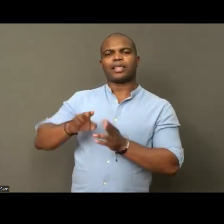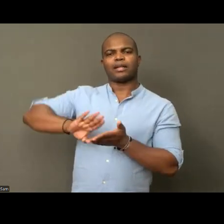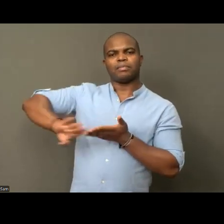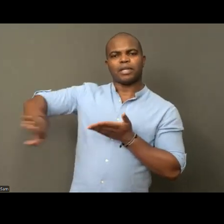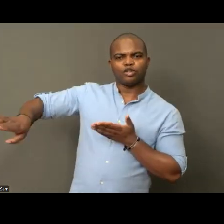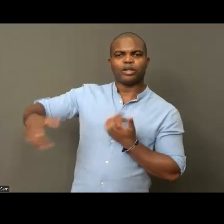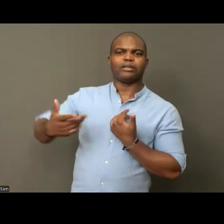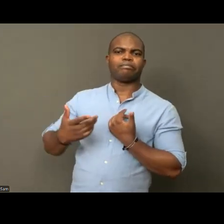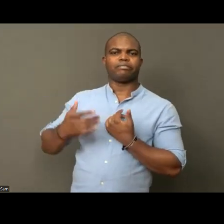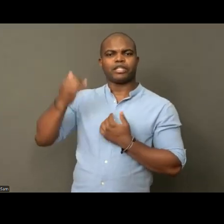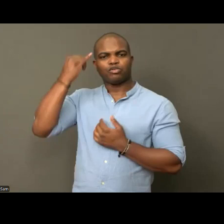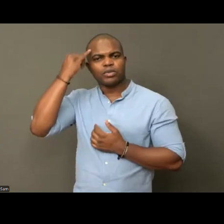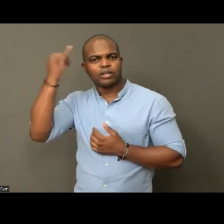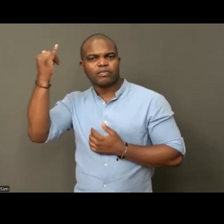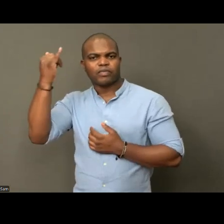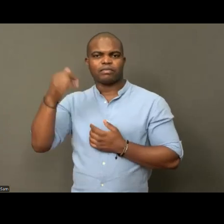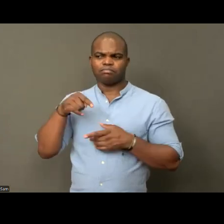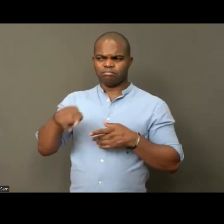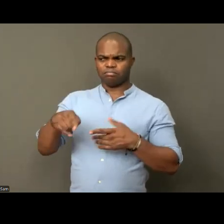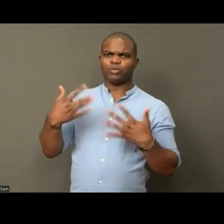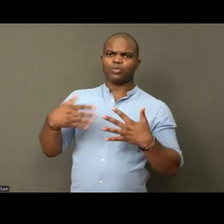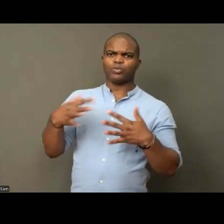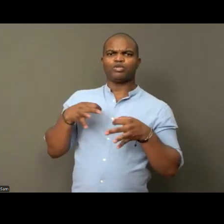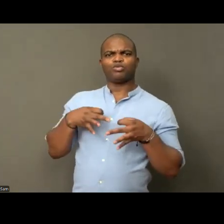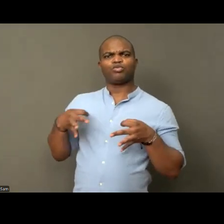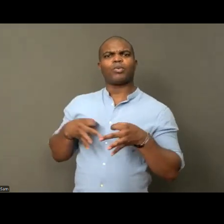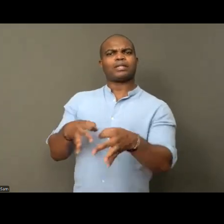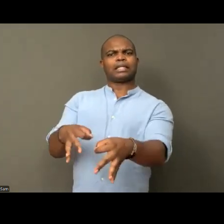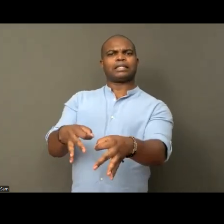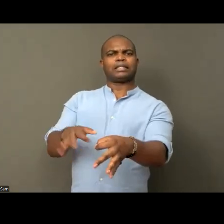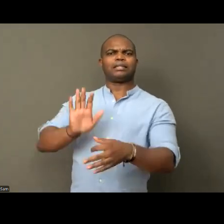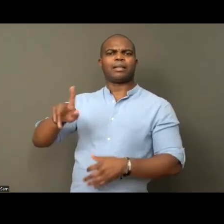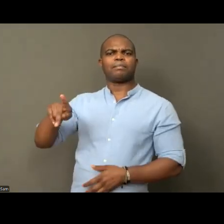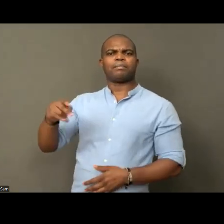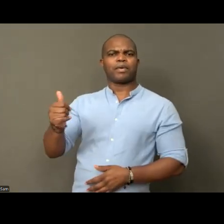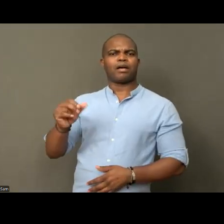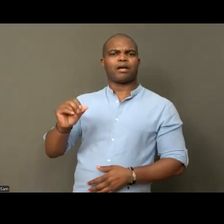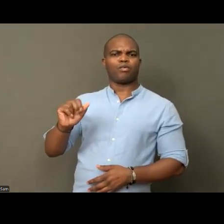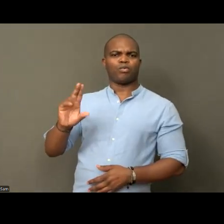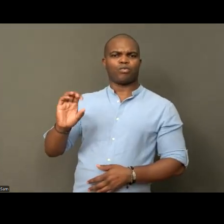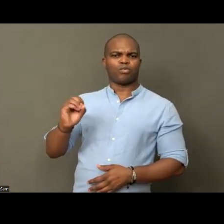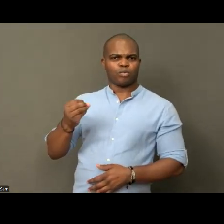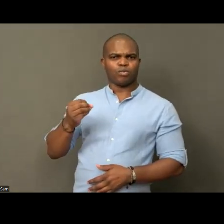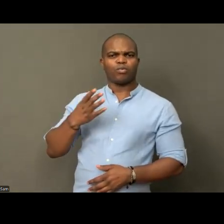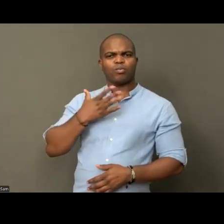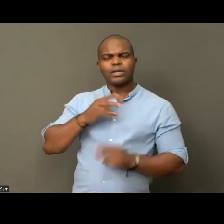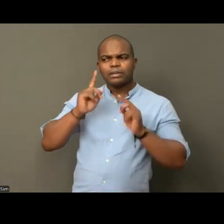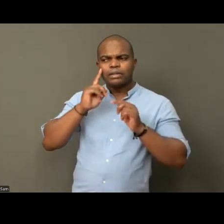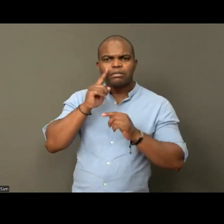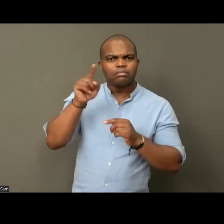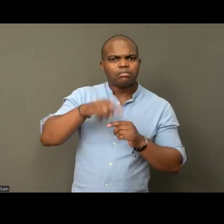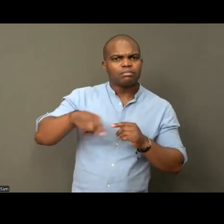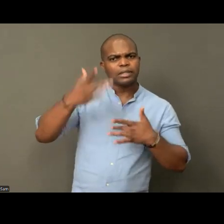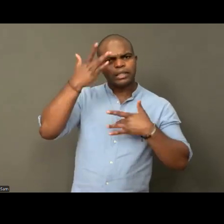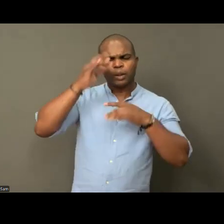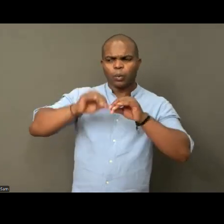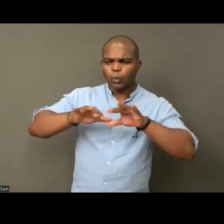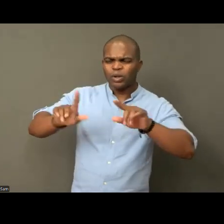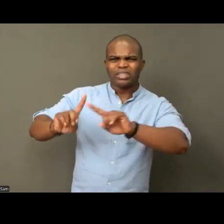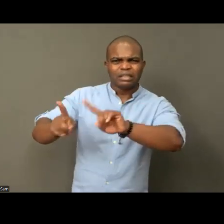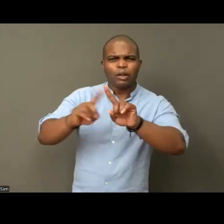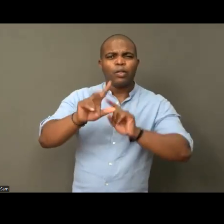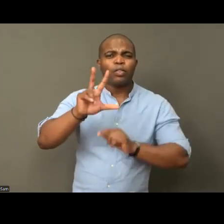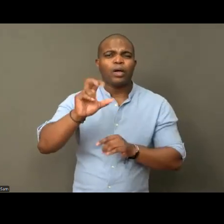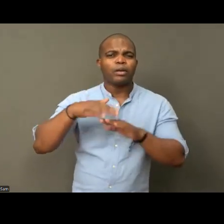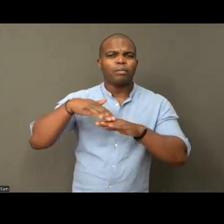mais diseases de 30 and doenças related conditions transmissíveis by e condições 2030. relacionadas This até comprehensive and 2030. integrated Essa approach abordagem targeting abrangente e multiple integrada diseases tem como